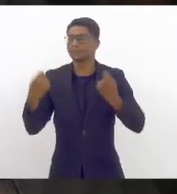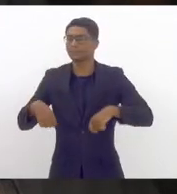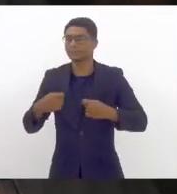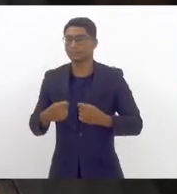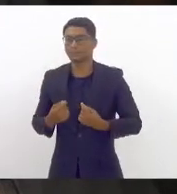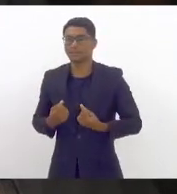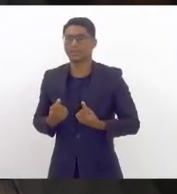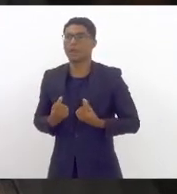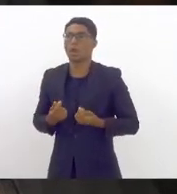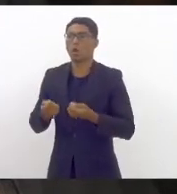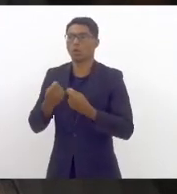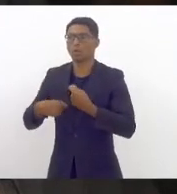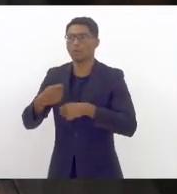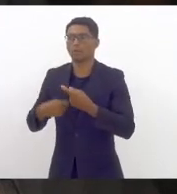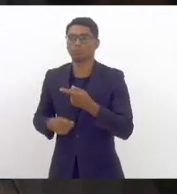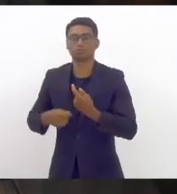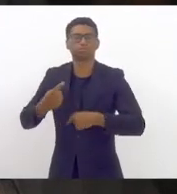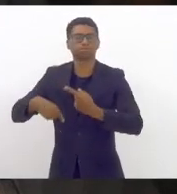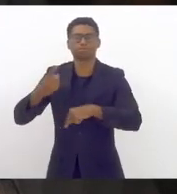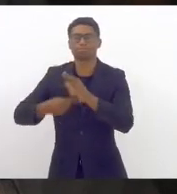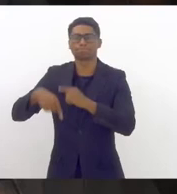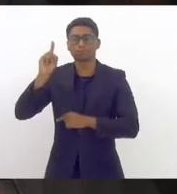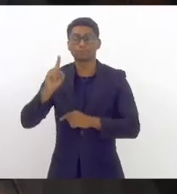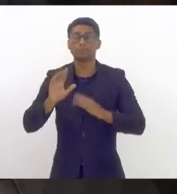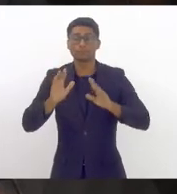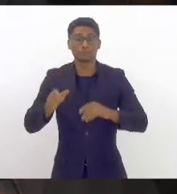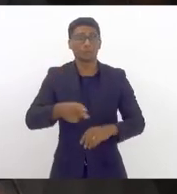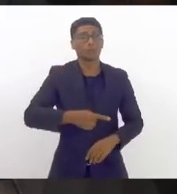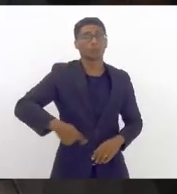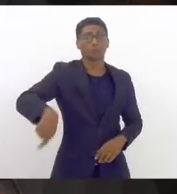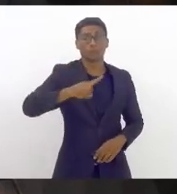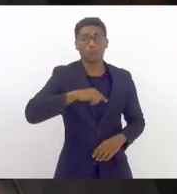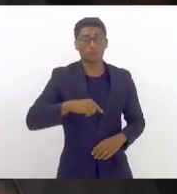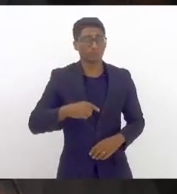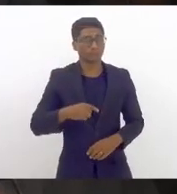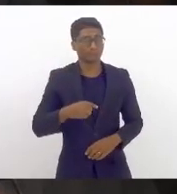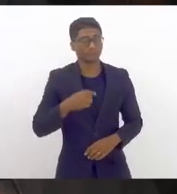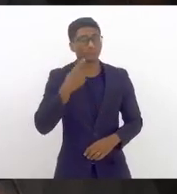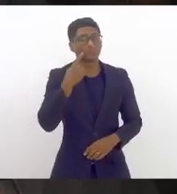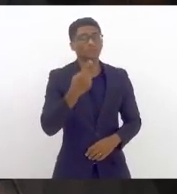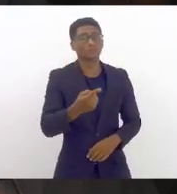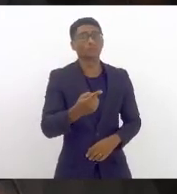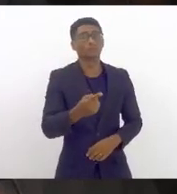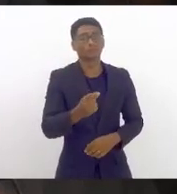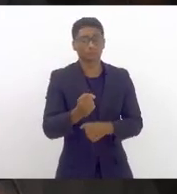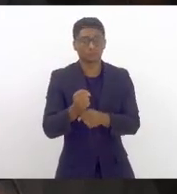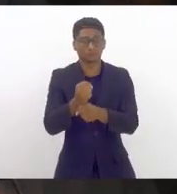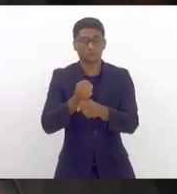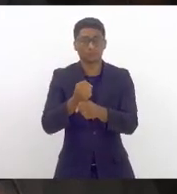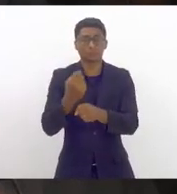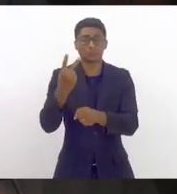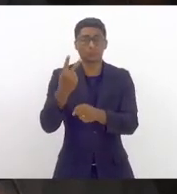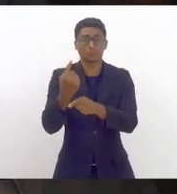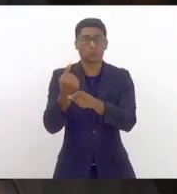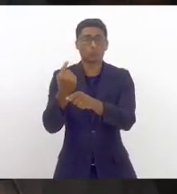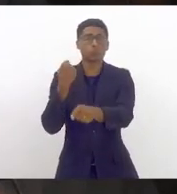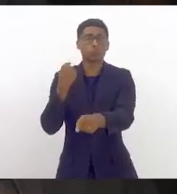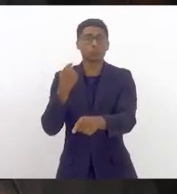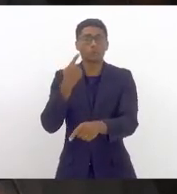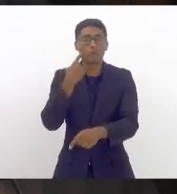o que nós temos visto pelo menos até dois anos atrás é o estado